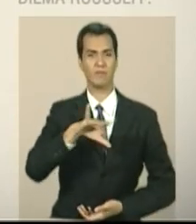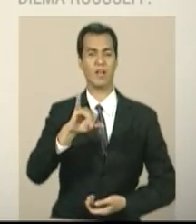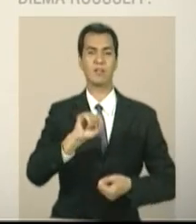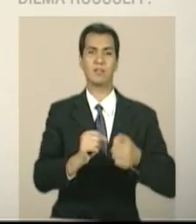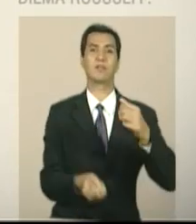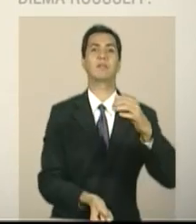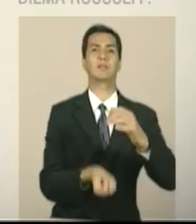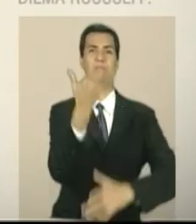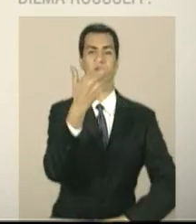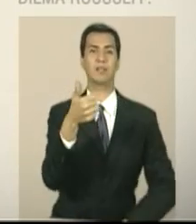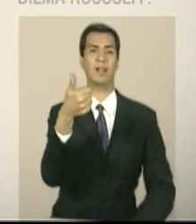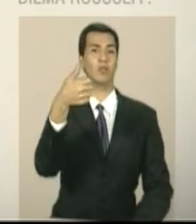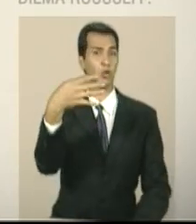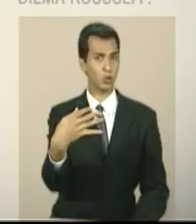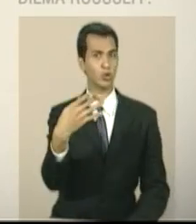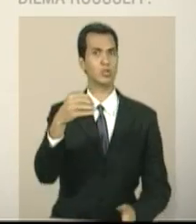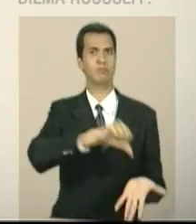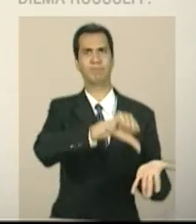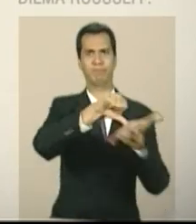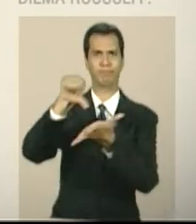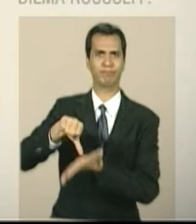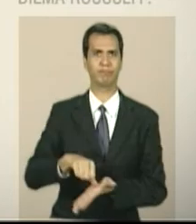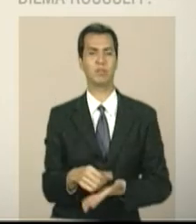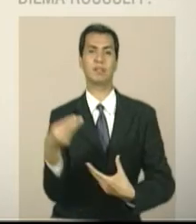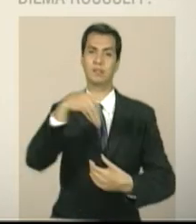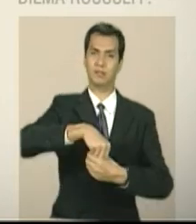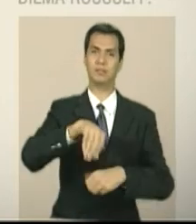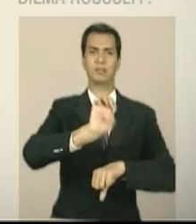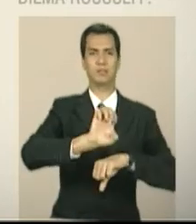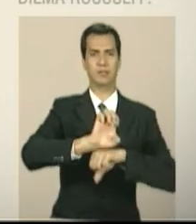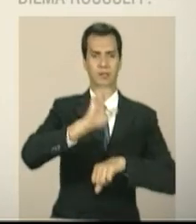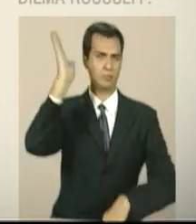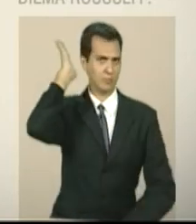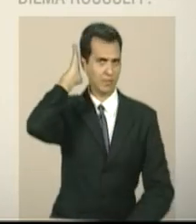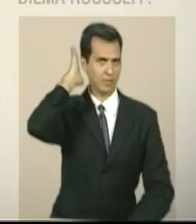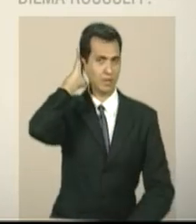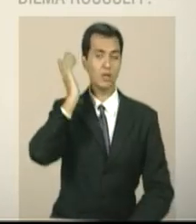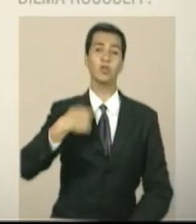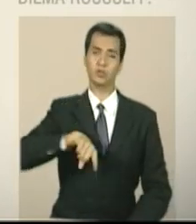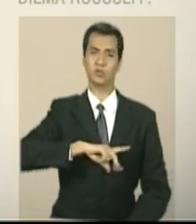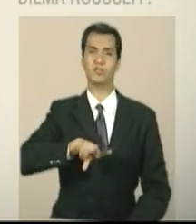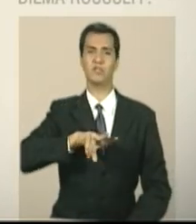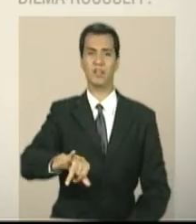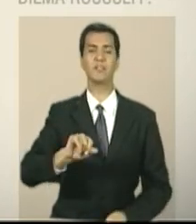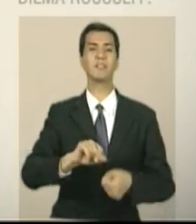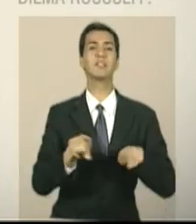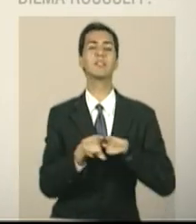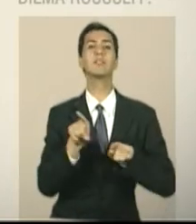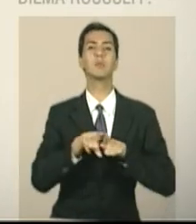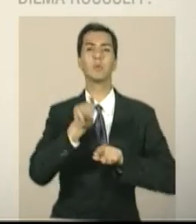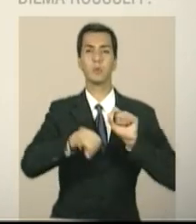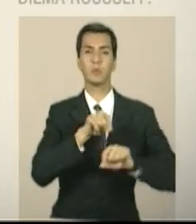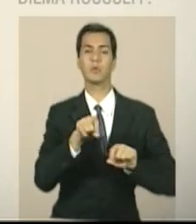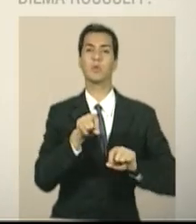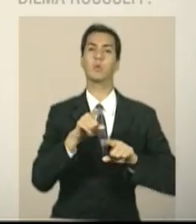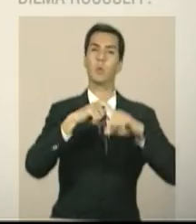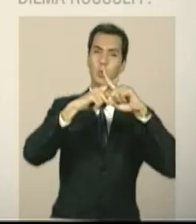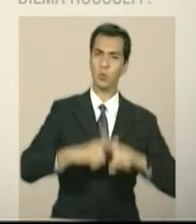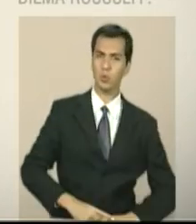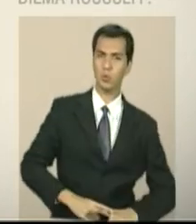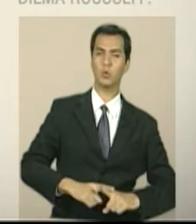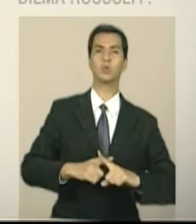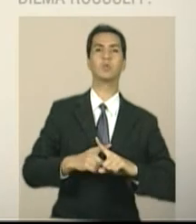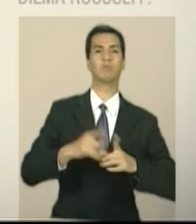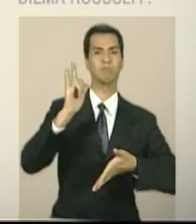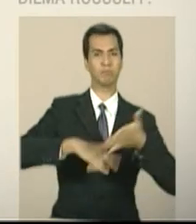agências no Estado do Pará Faremos também em todos os lugares que for necessário concurso público para contratar Servidores